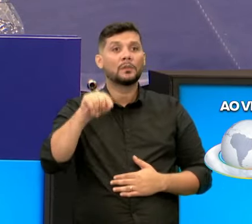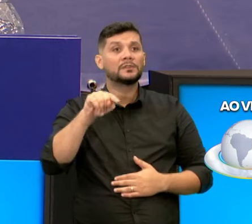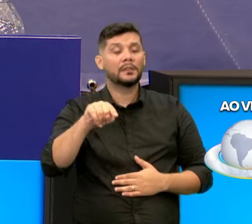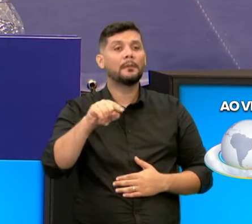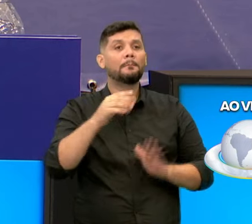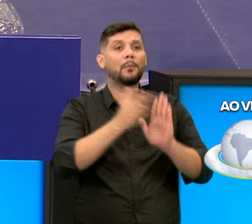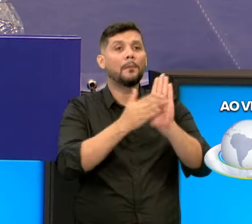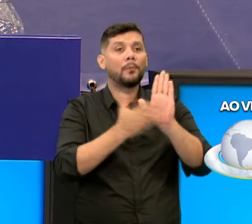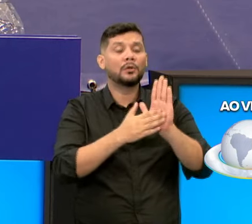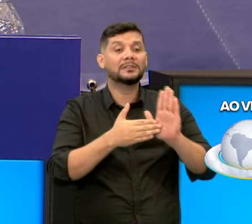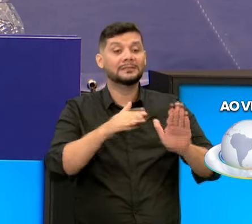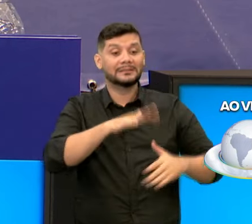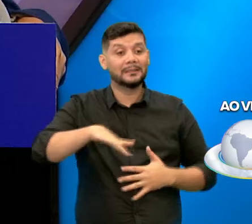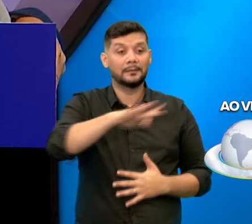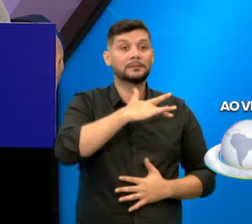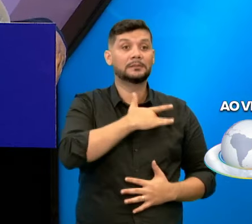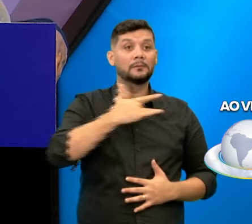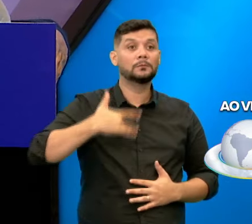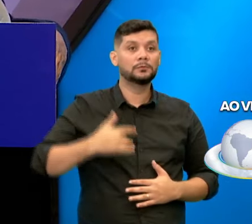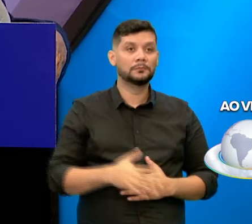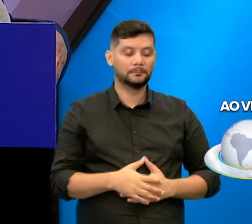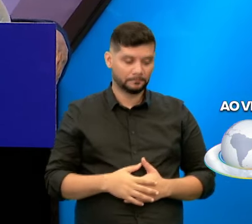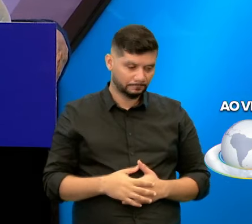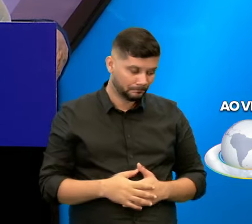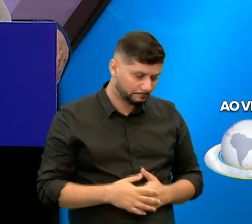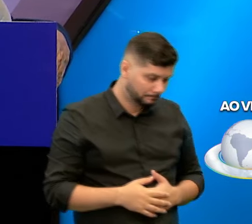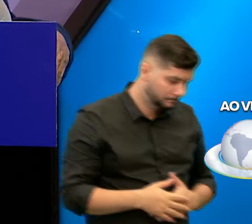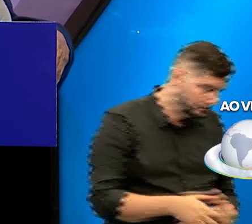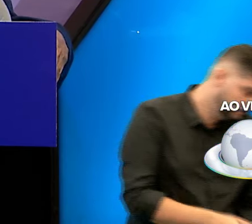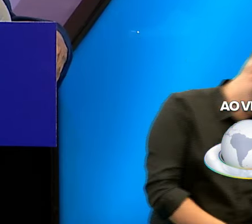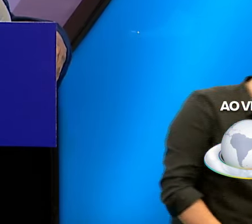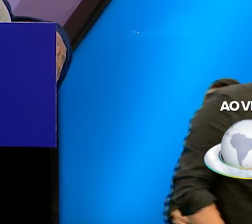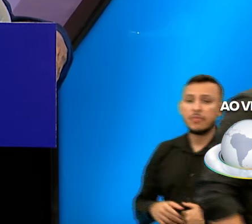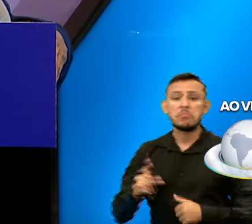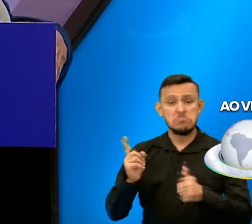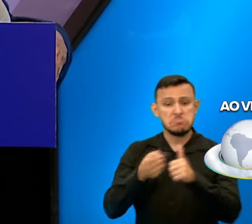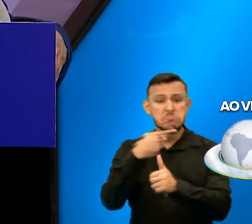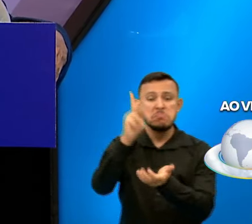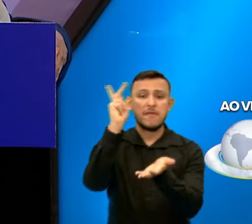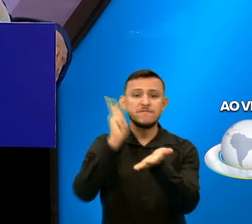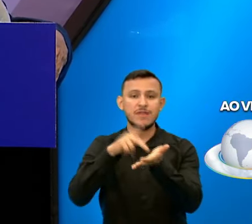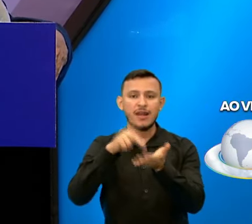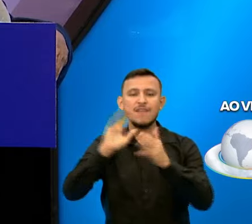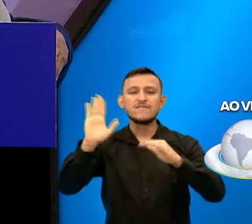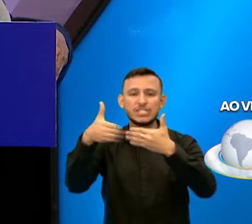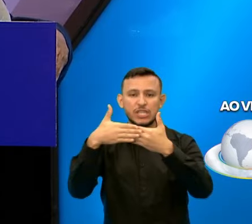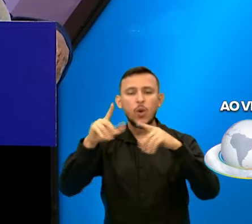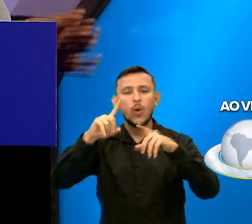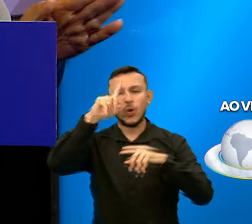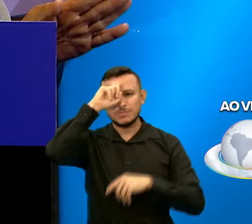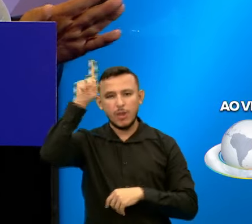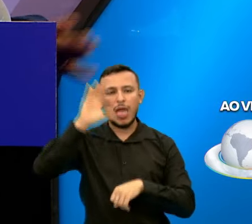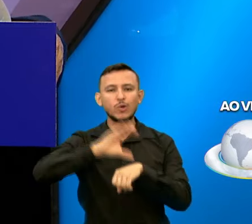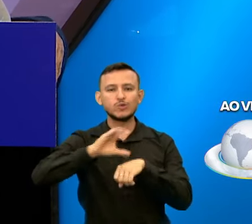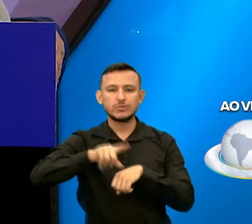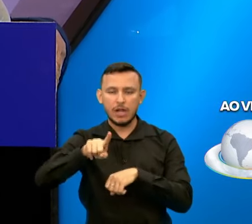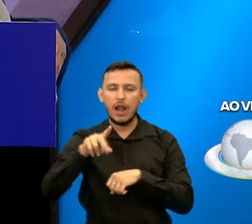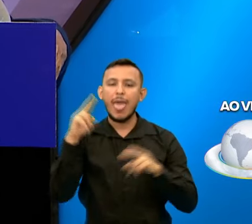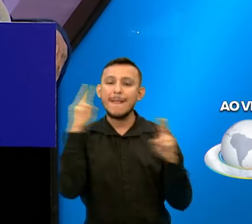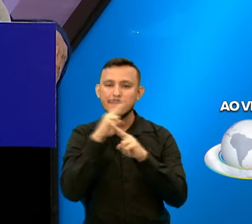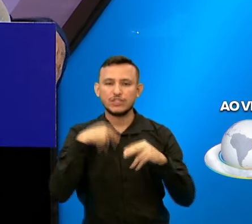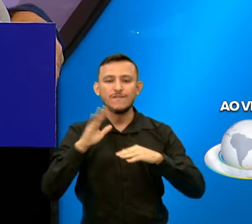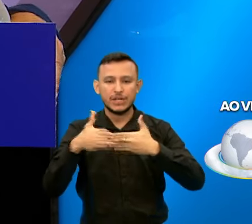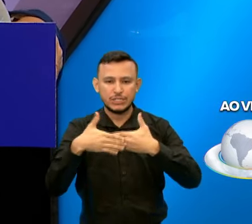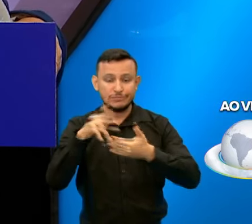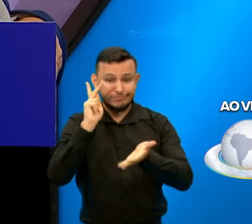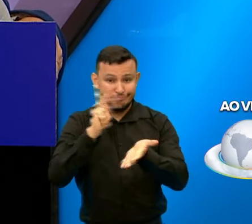suas propostas para a saúde em Fortaleza? Bom, primeiro, não é verdade que eu fechei o hospital Nossa Senhora da Conceição lá do Conjunto Ceará, nem emergências.